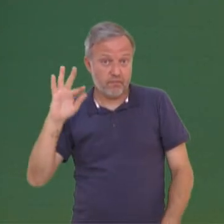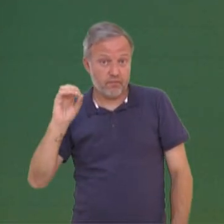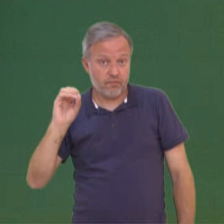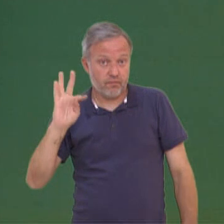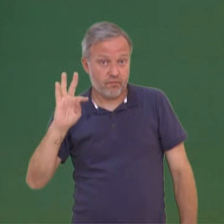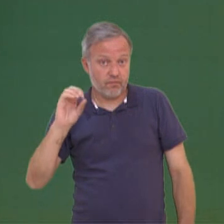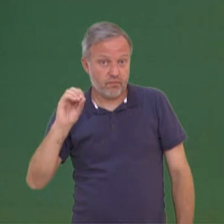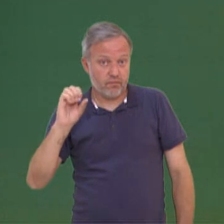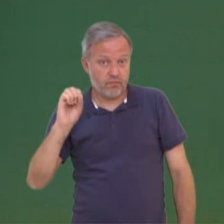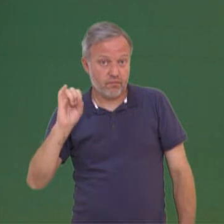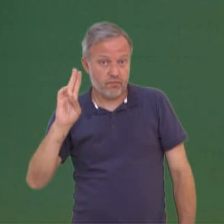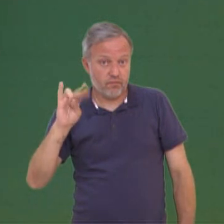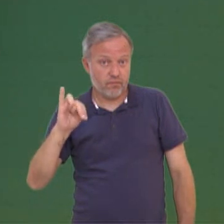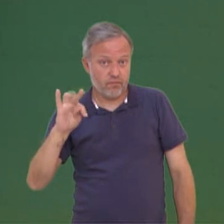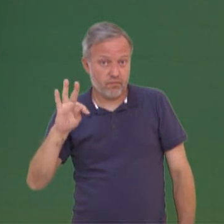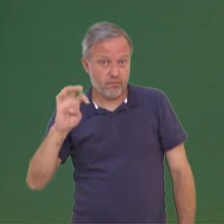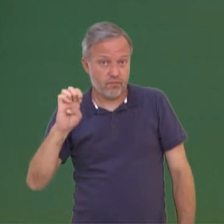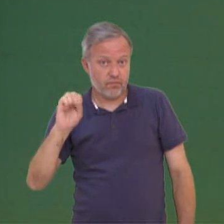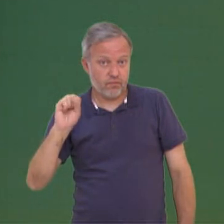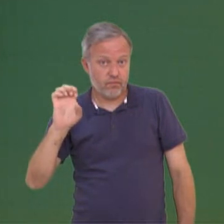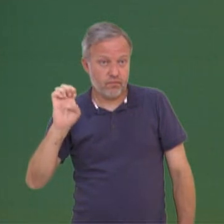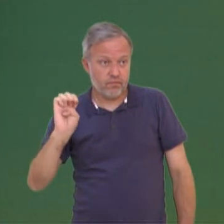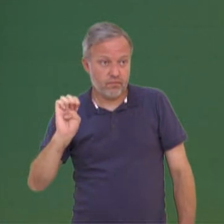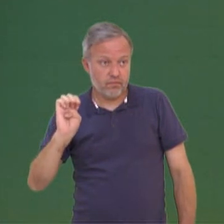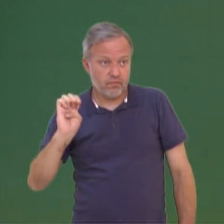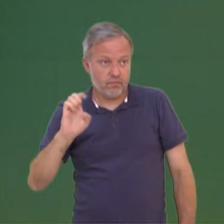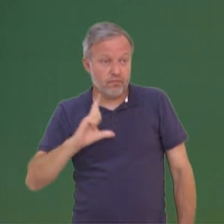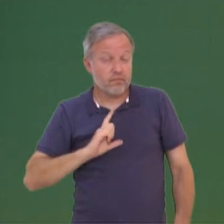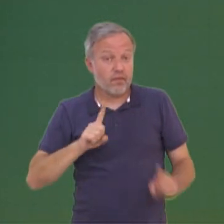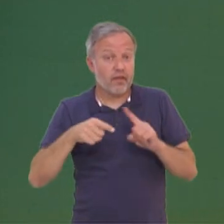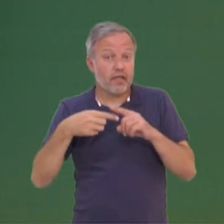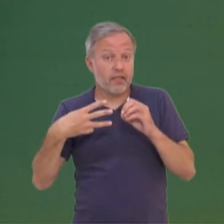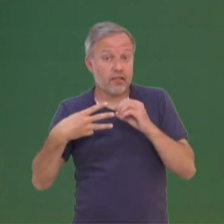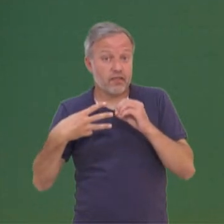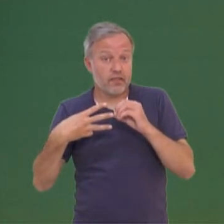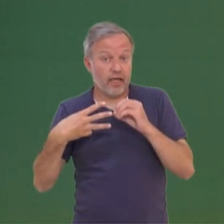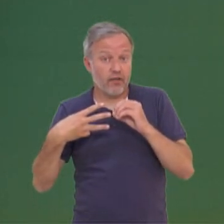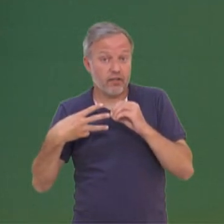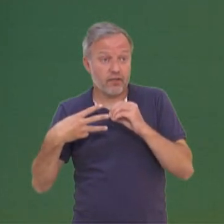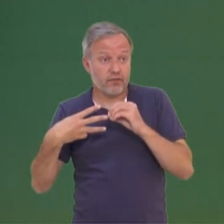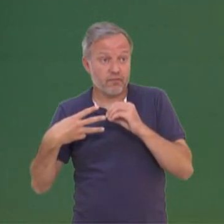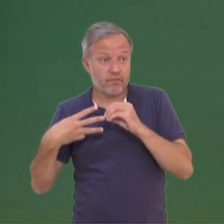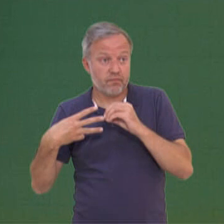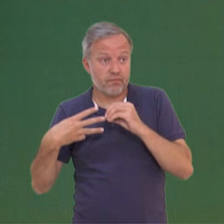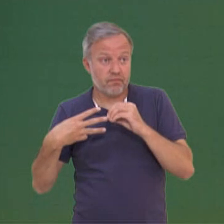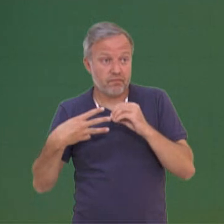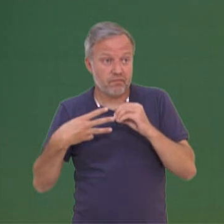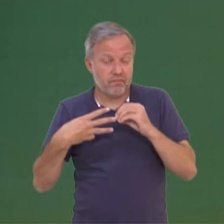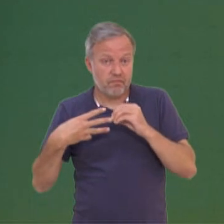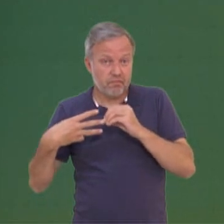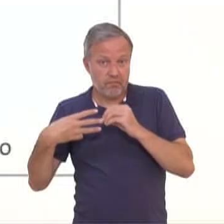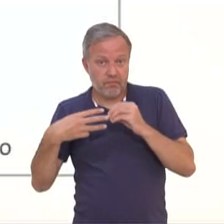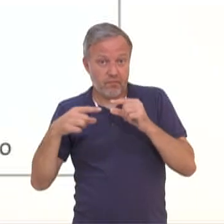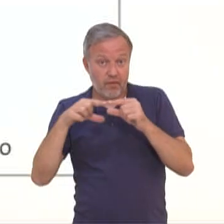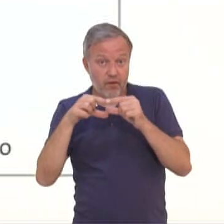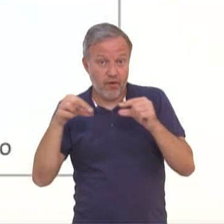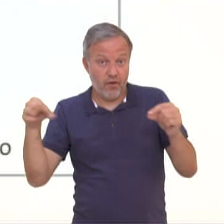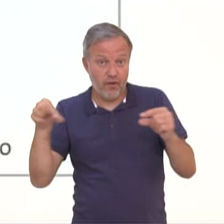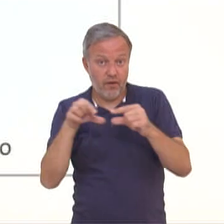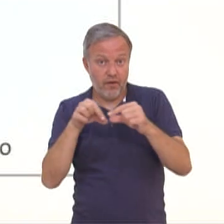absorção. E o corpo deles, as células são conectadas umas nas outras, formando longos